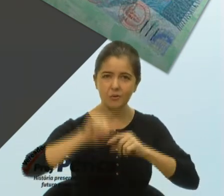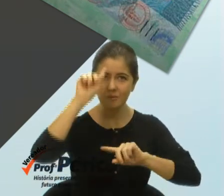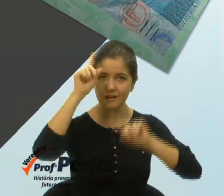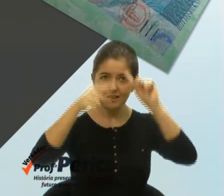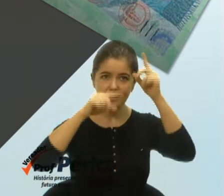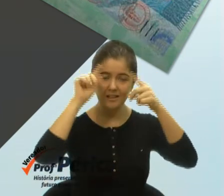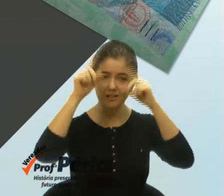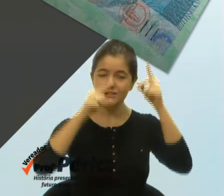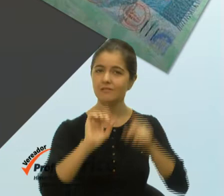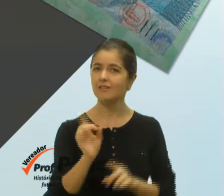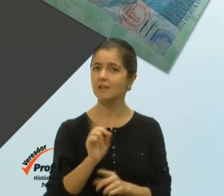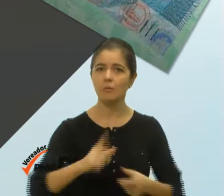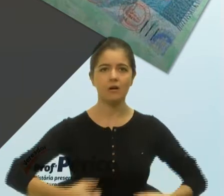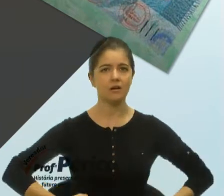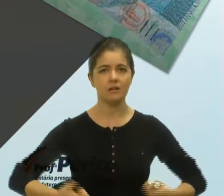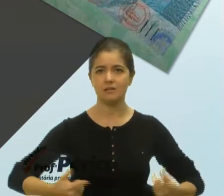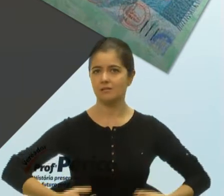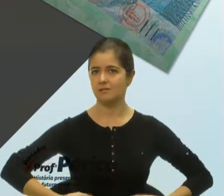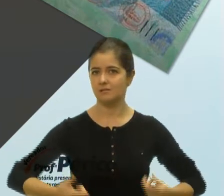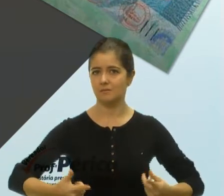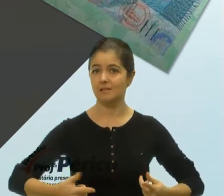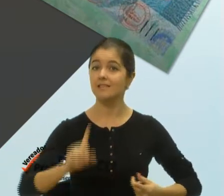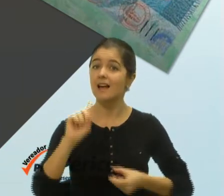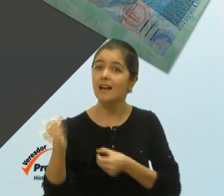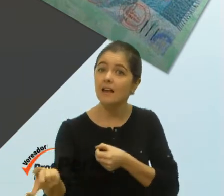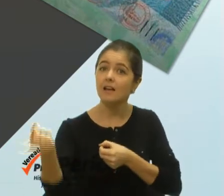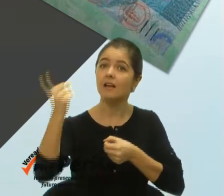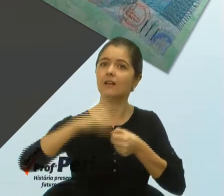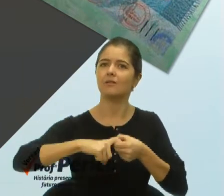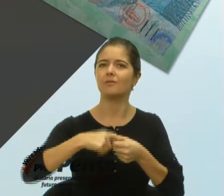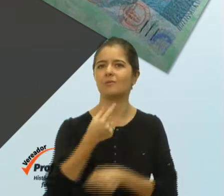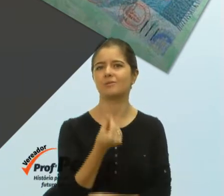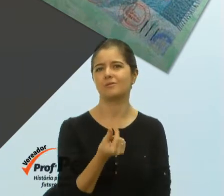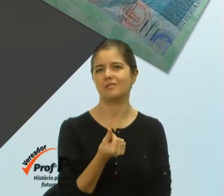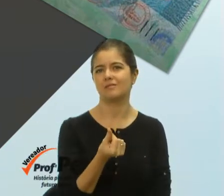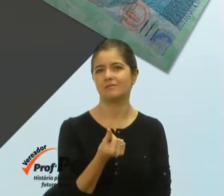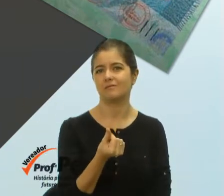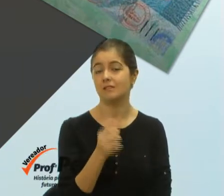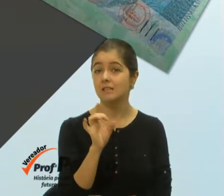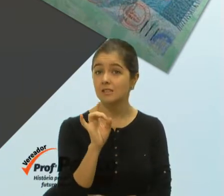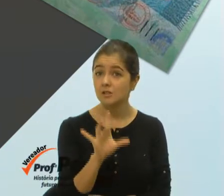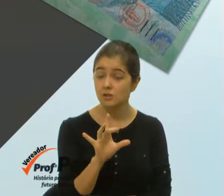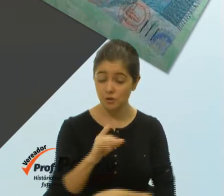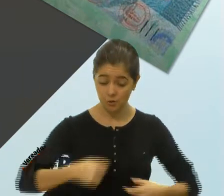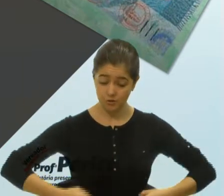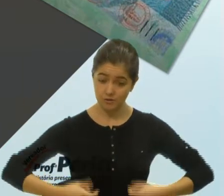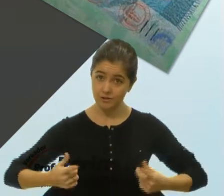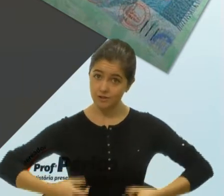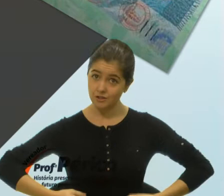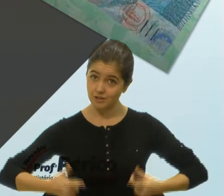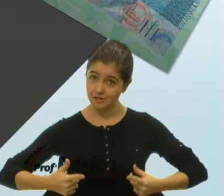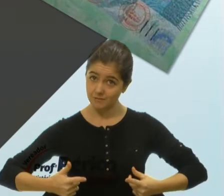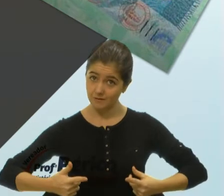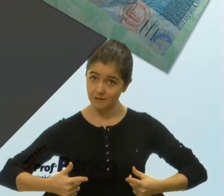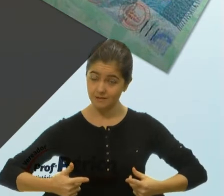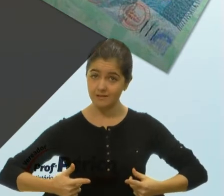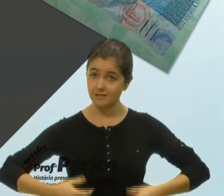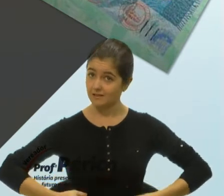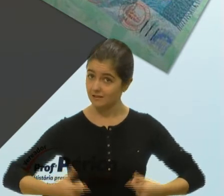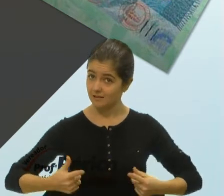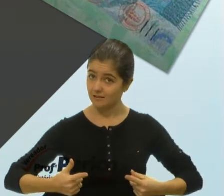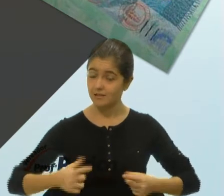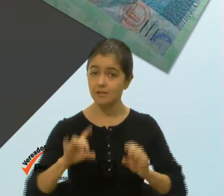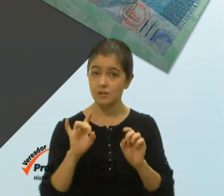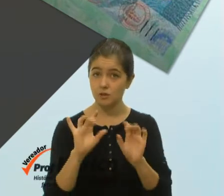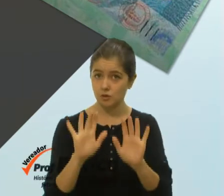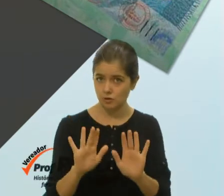é despesa, é retorno. Só é despesa em economia criativa a visão